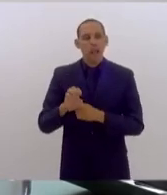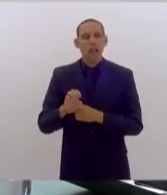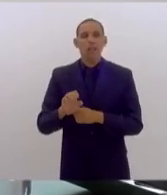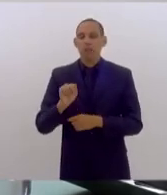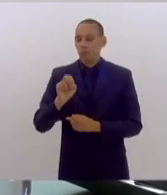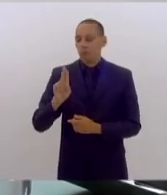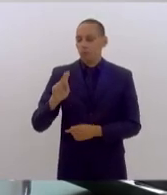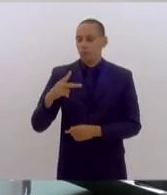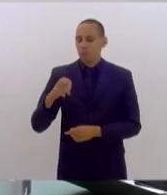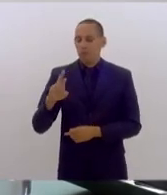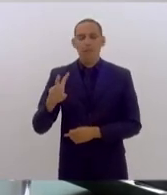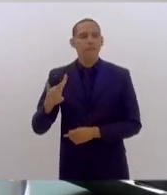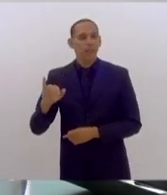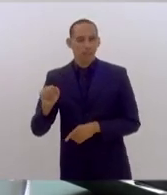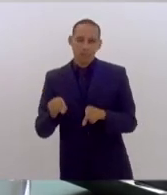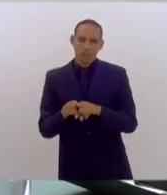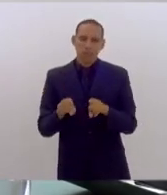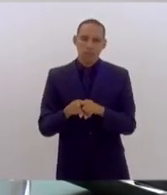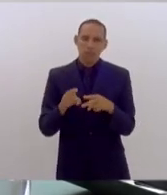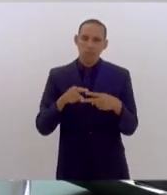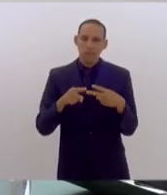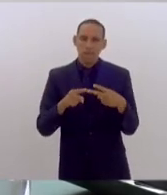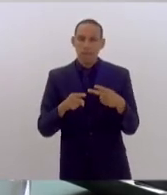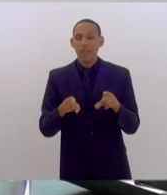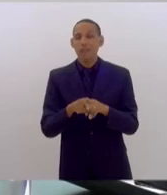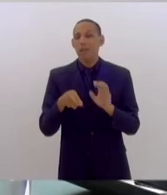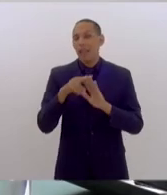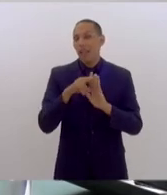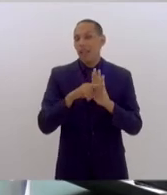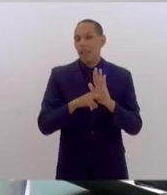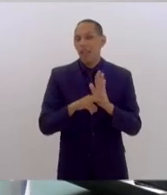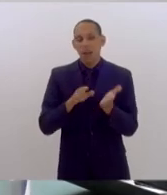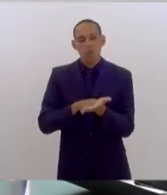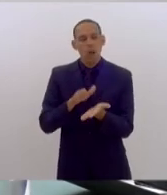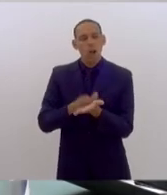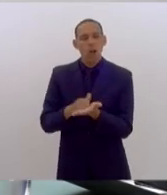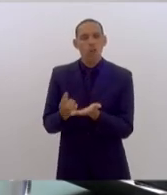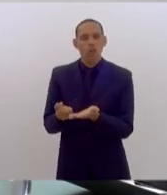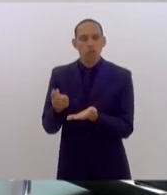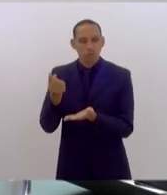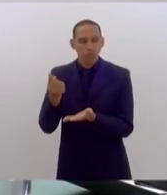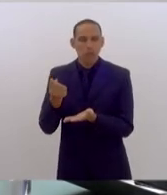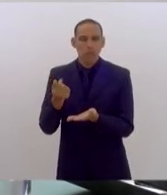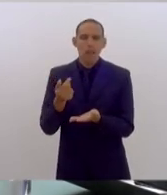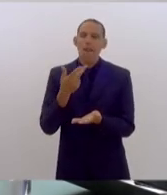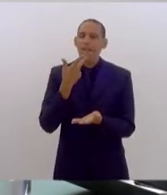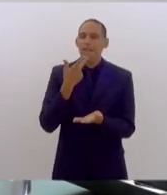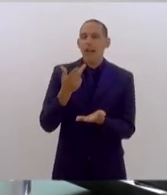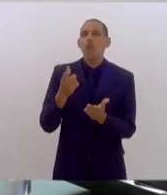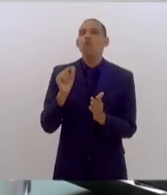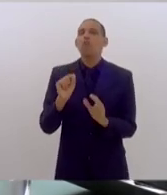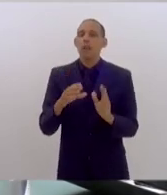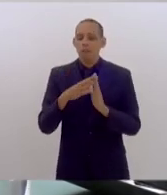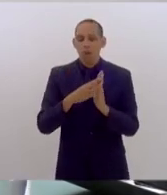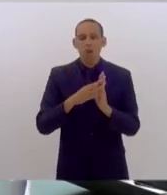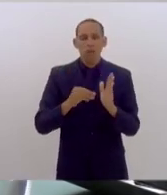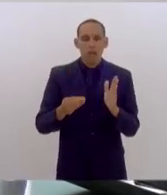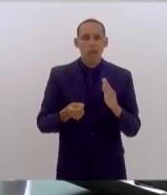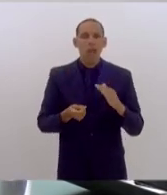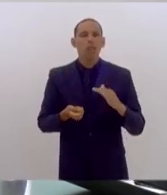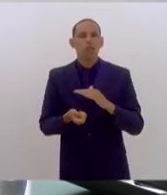SuperVia enfim na seção sobre as regras tarifárias a gente fala de vários modelos de financiamento do transporte rodoviário